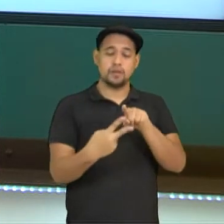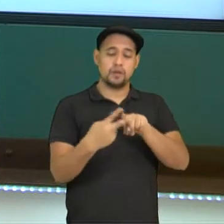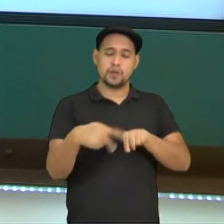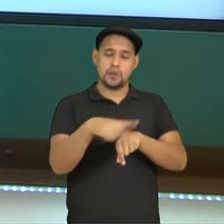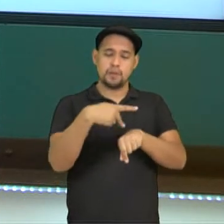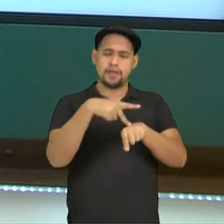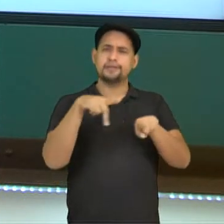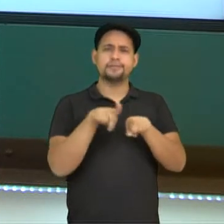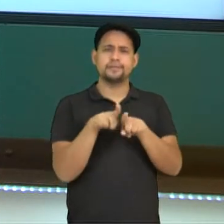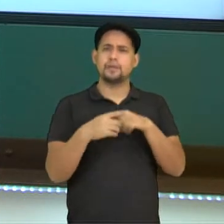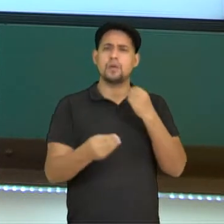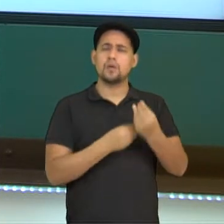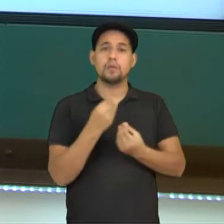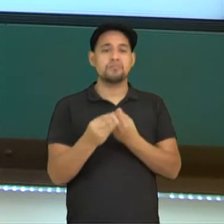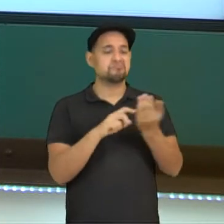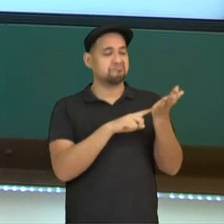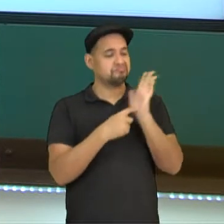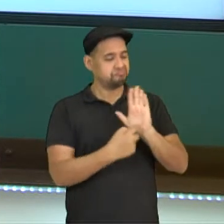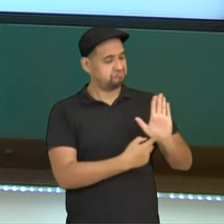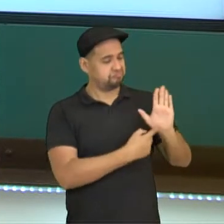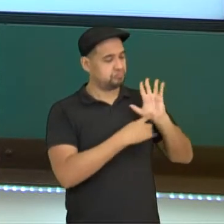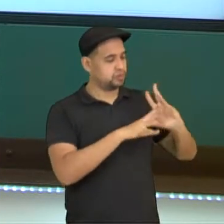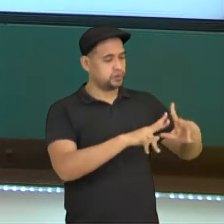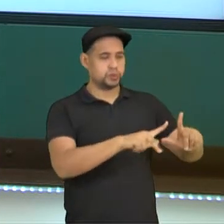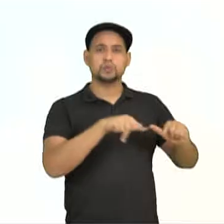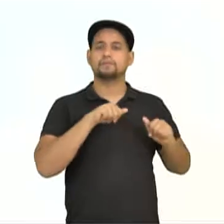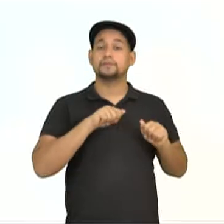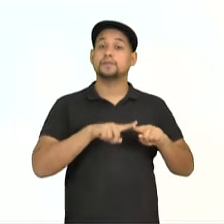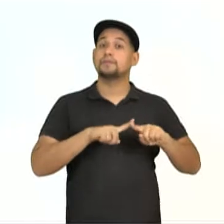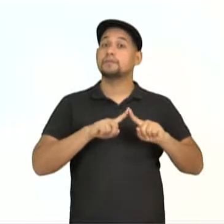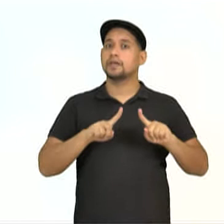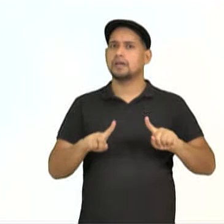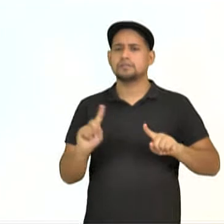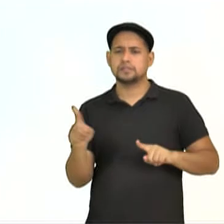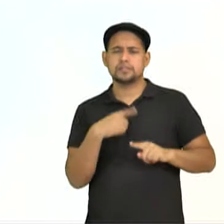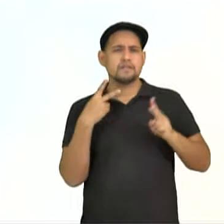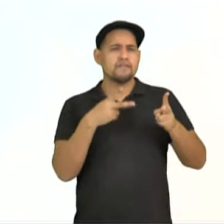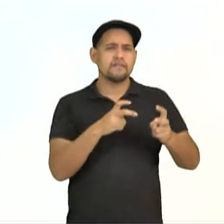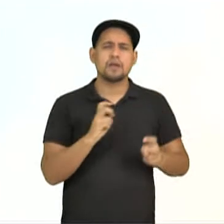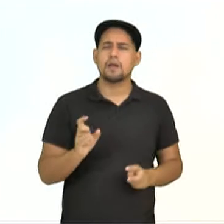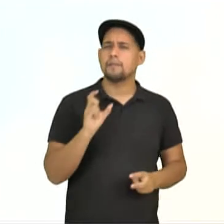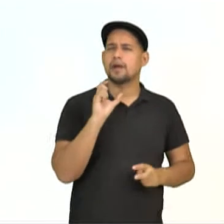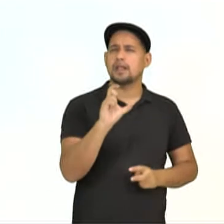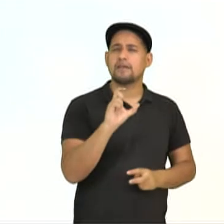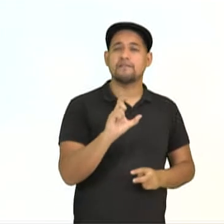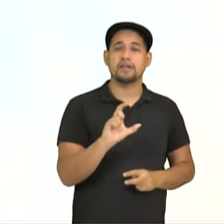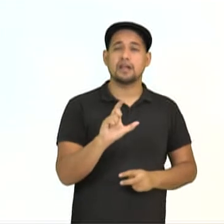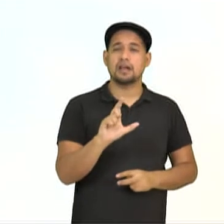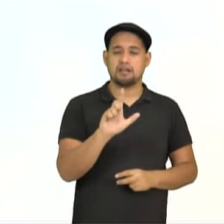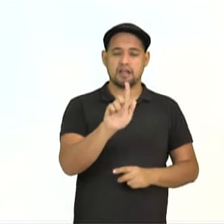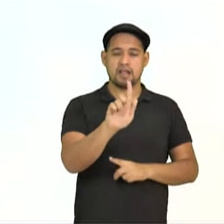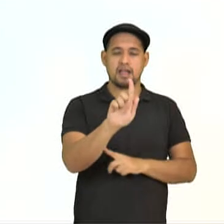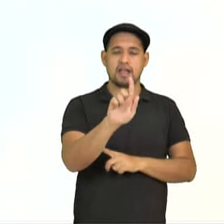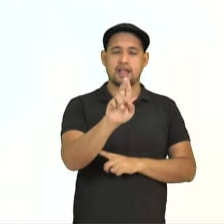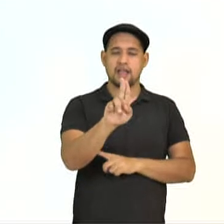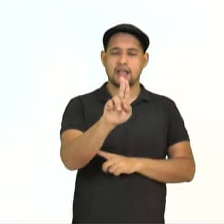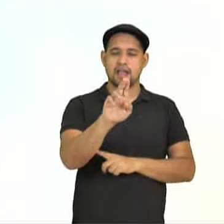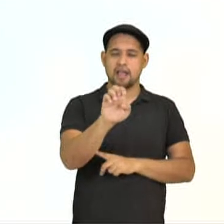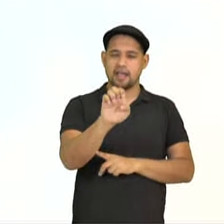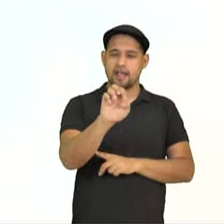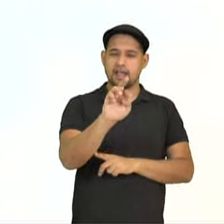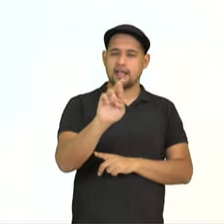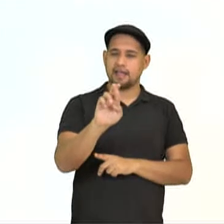países ficando expostas para todo mundo. Quando ouvimos a palavra guerra, essa palavrinha